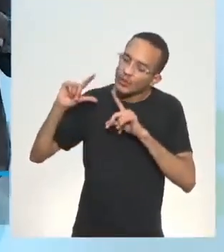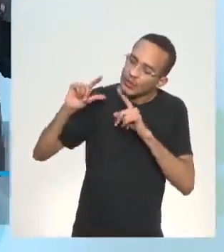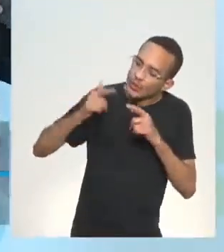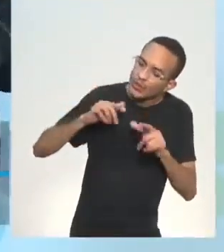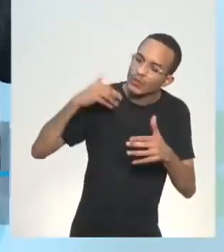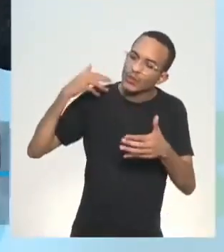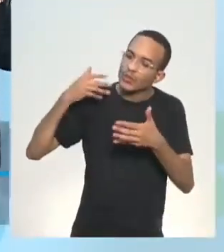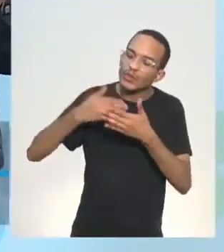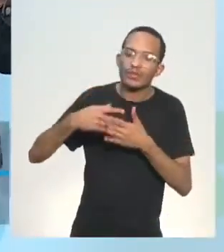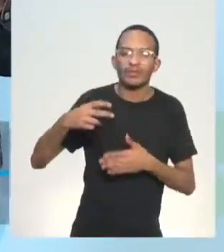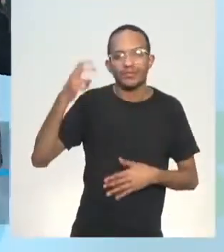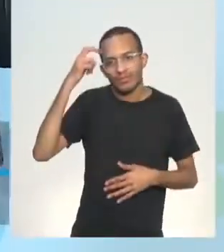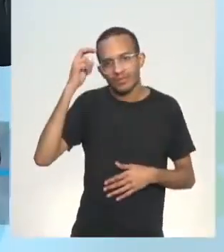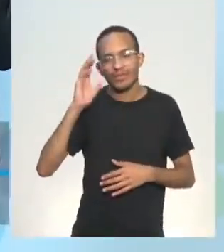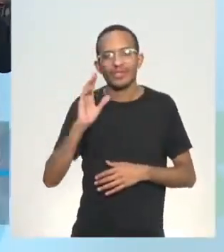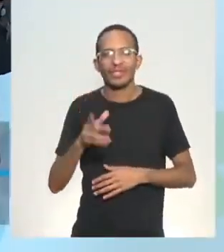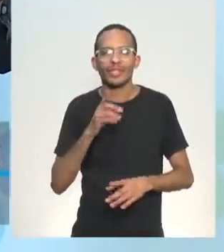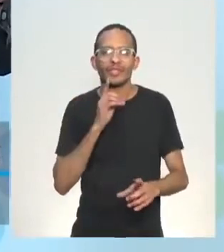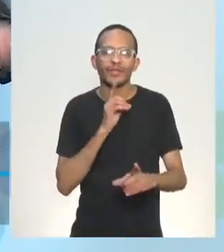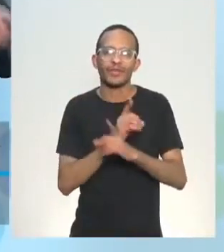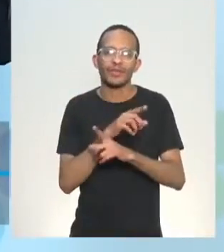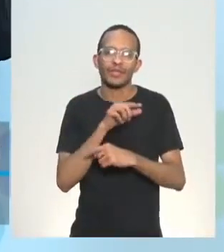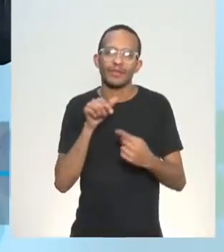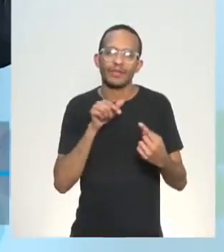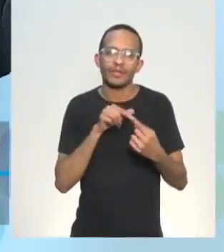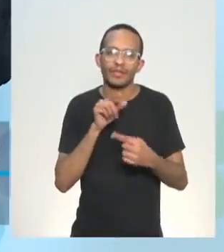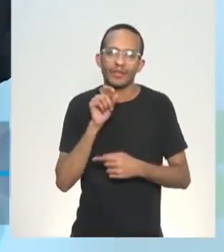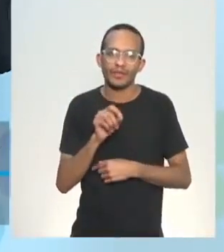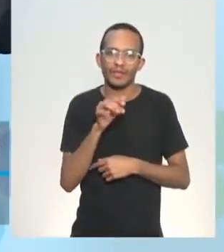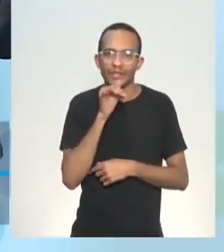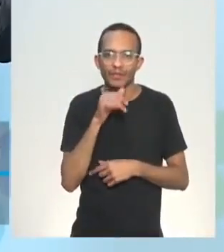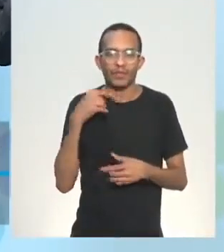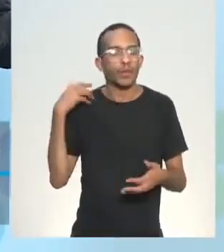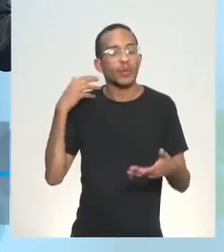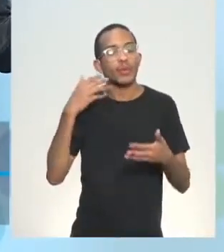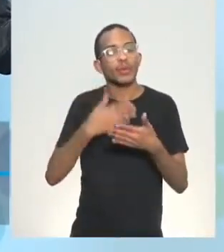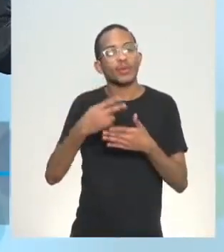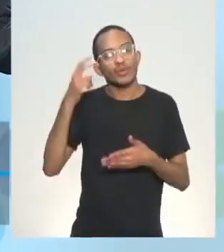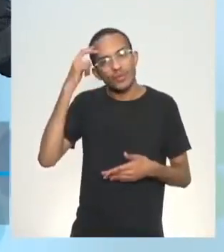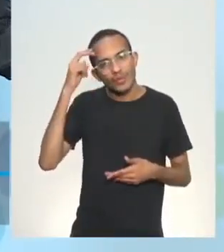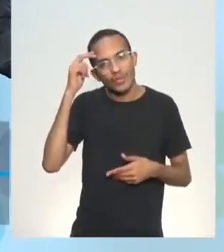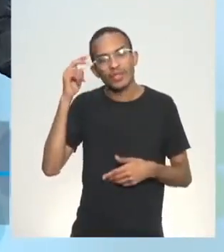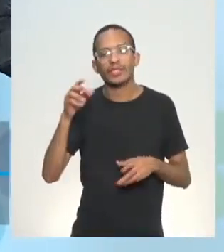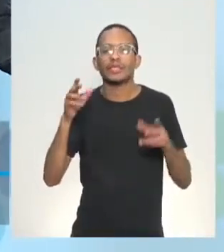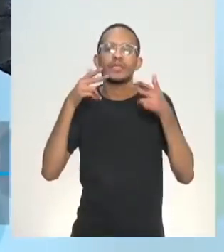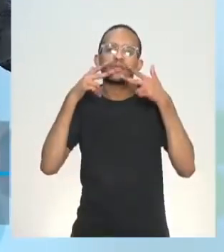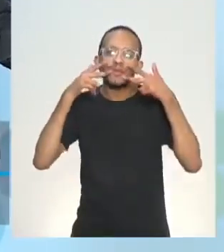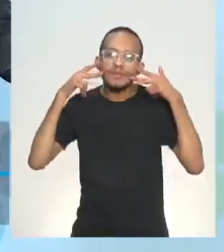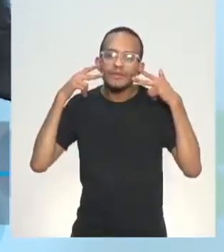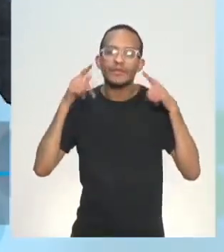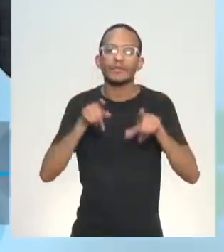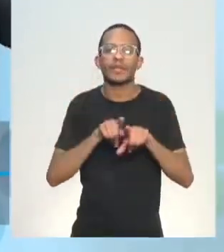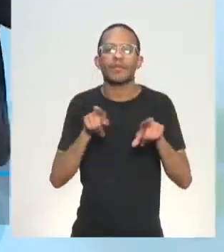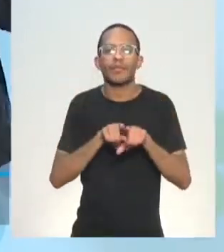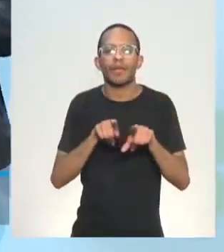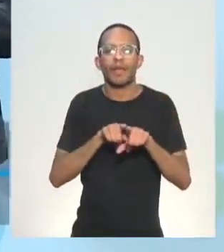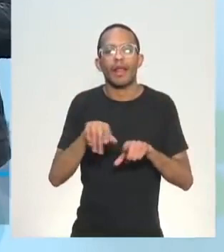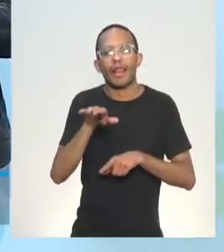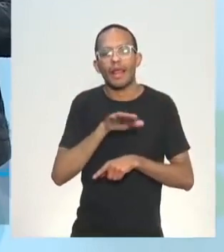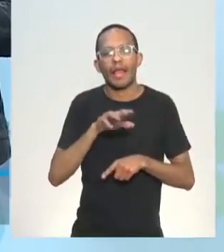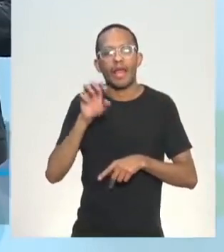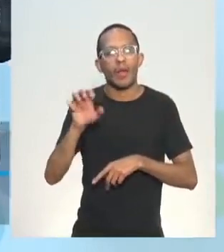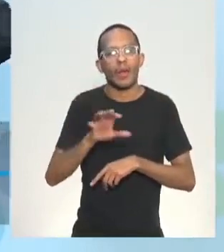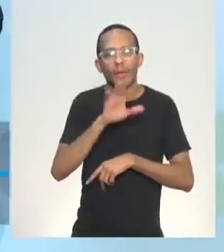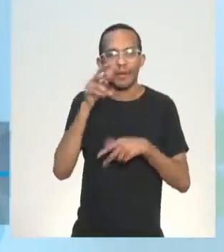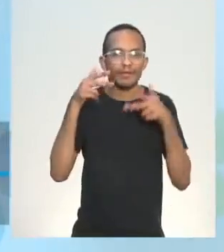cultural, eles já encontram consolidadas aqui a bagagem cultural indígena e europeia. E aí nós temos a fusão dos três